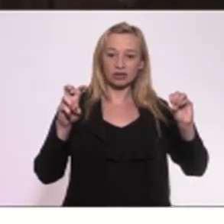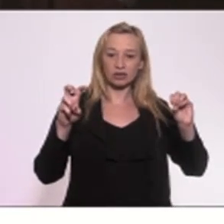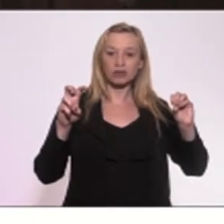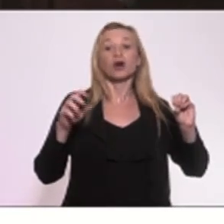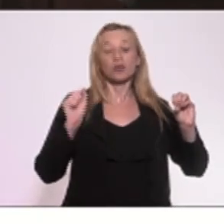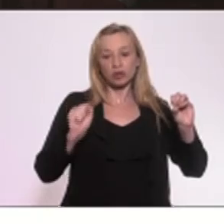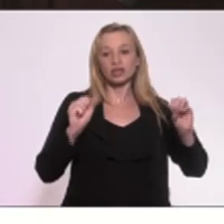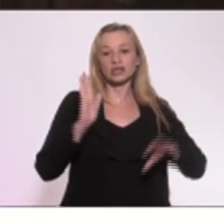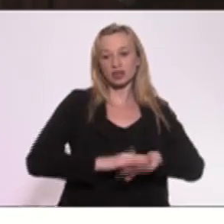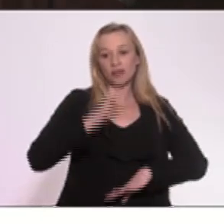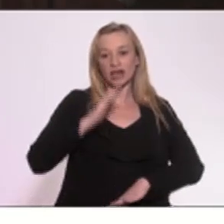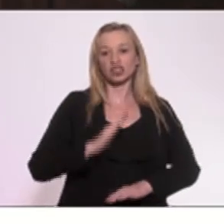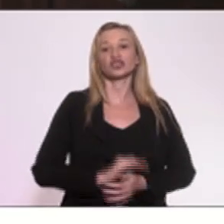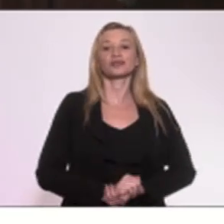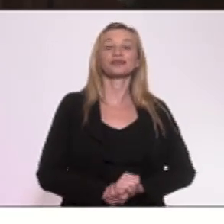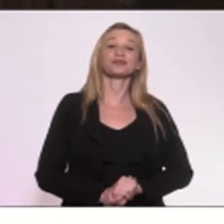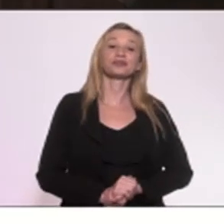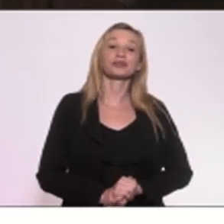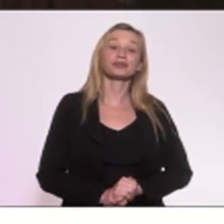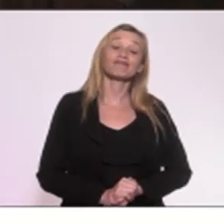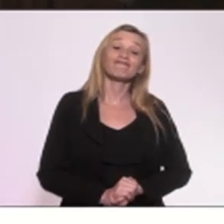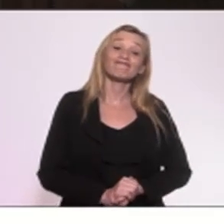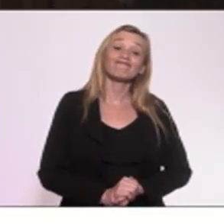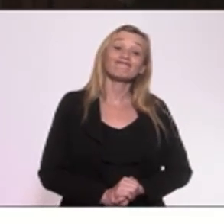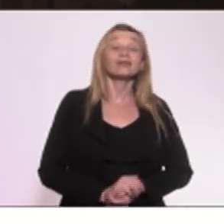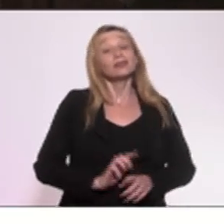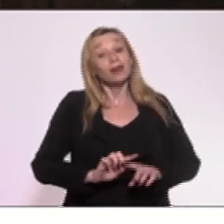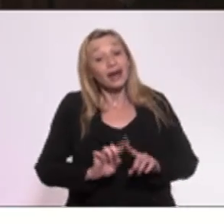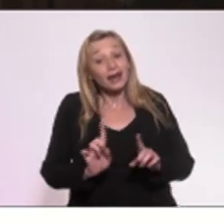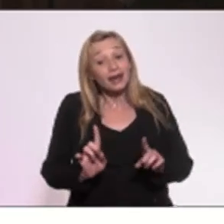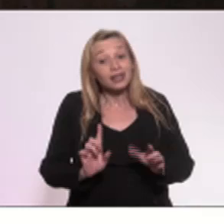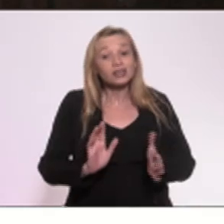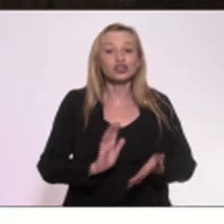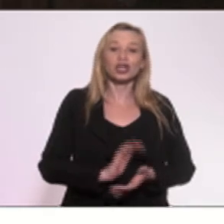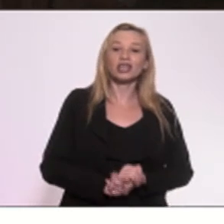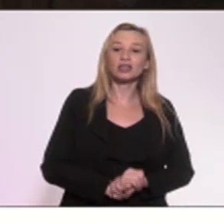muito mais. Mas, dito isso,